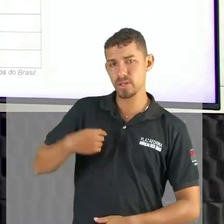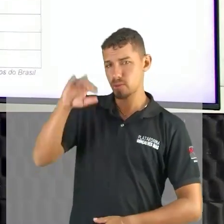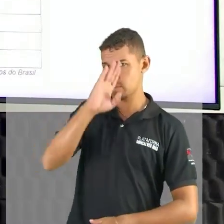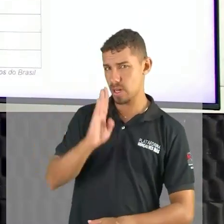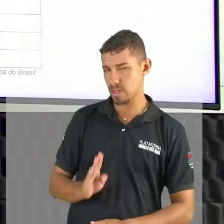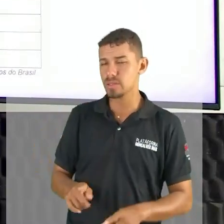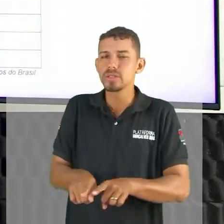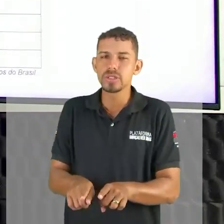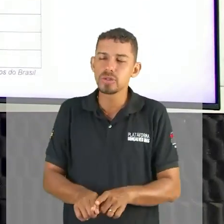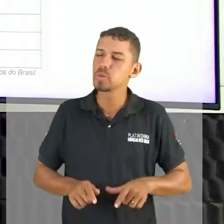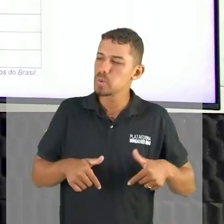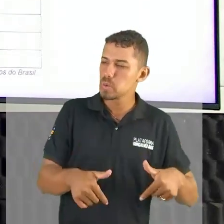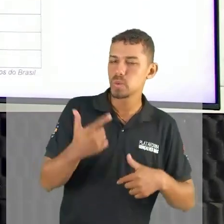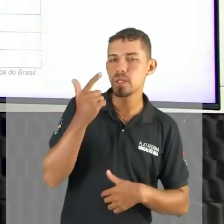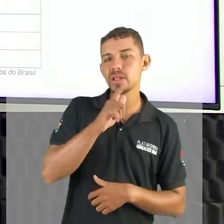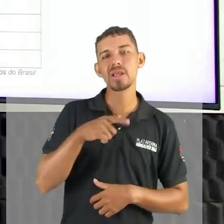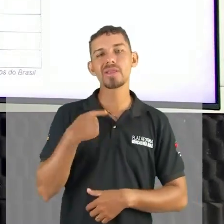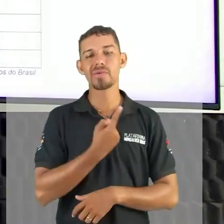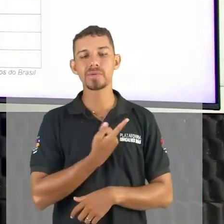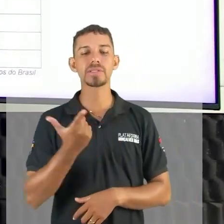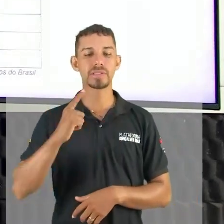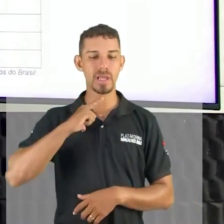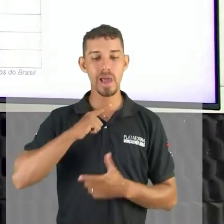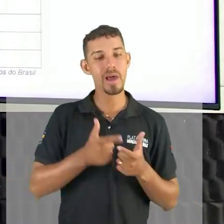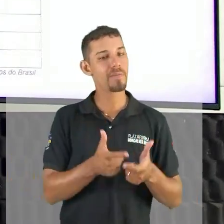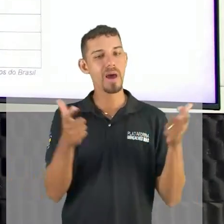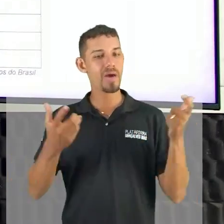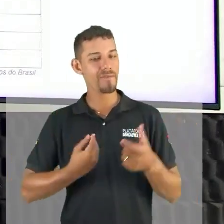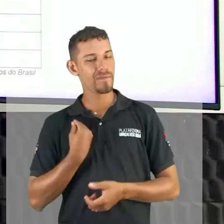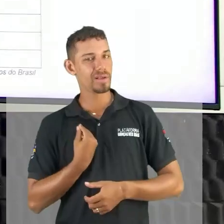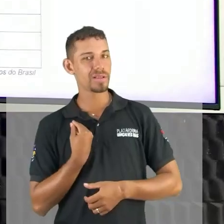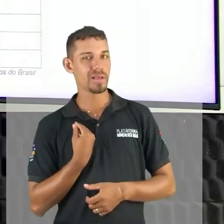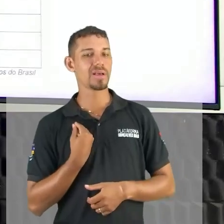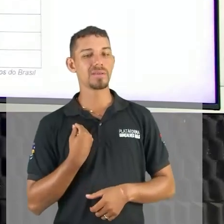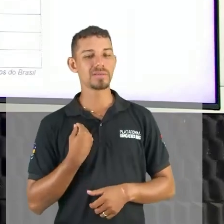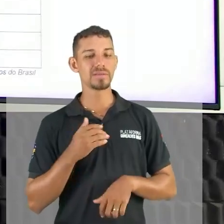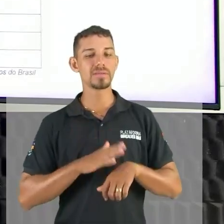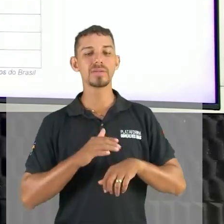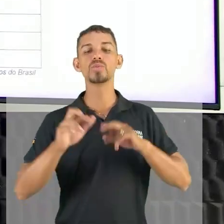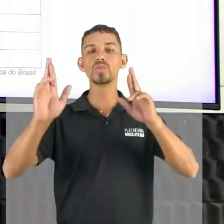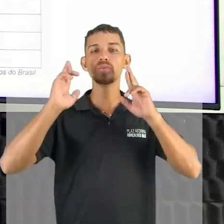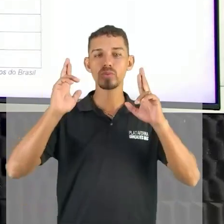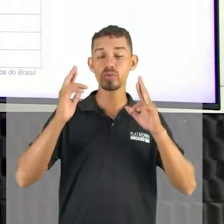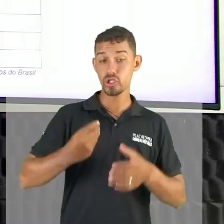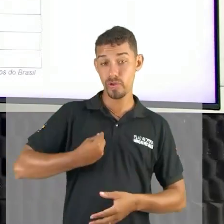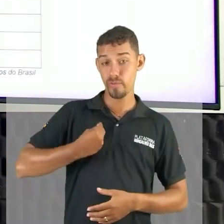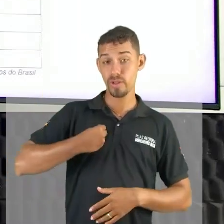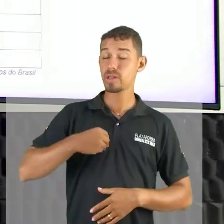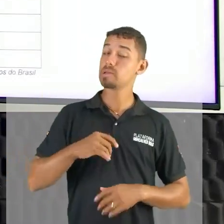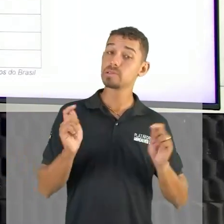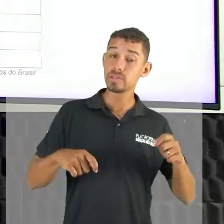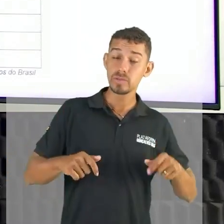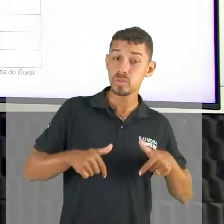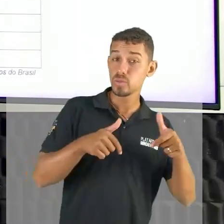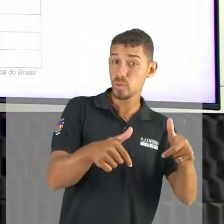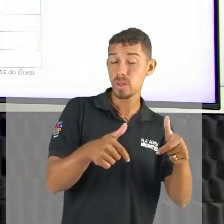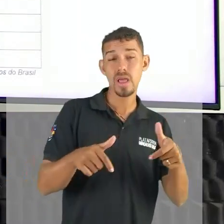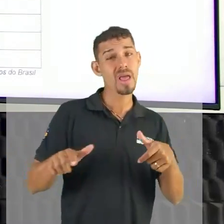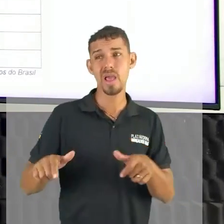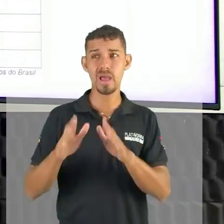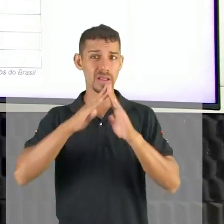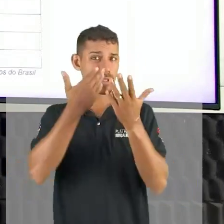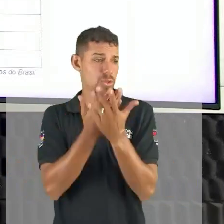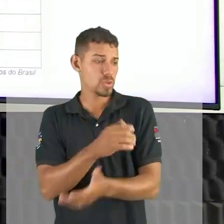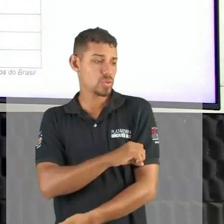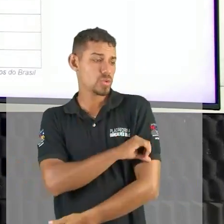brasileiro e, com isso, a gente tem maior sobrevida, maior expectativa de vida, portanto, maior